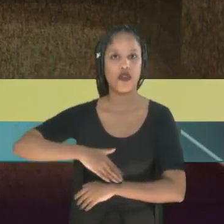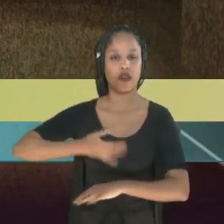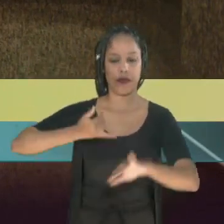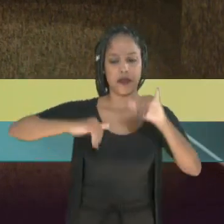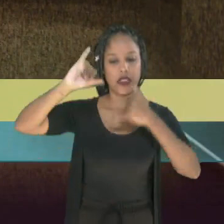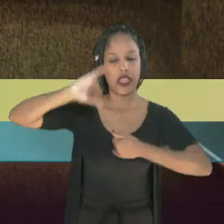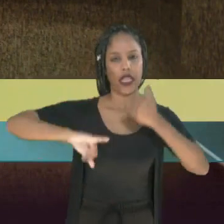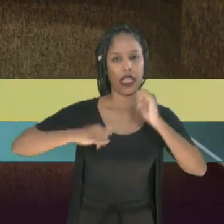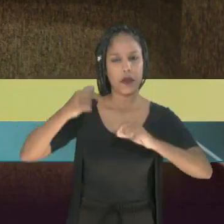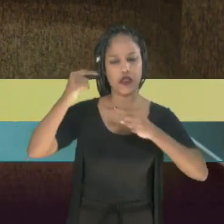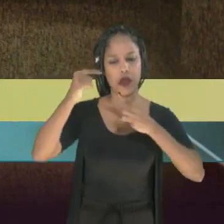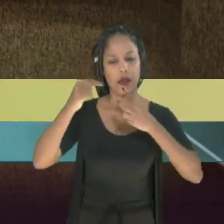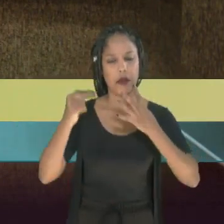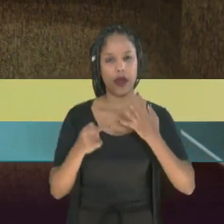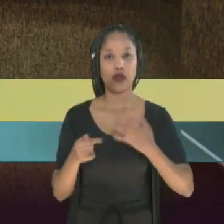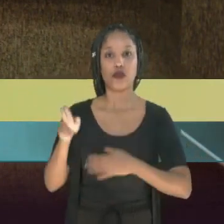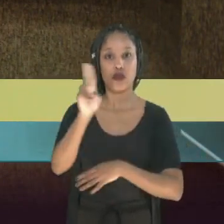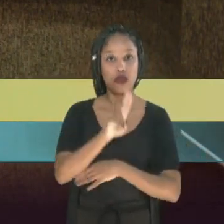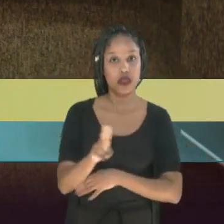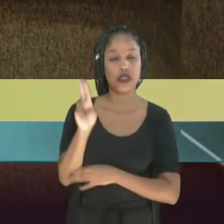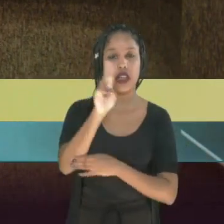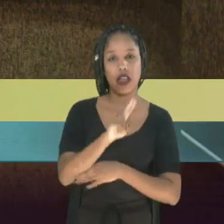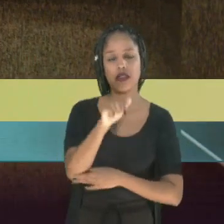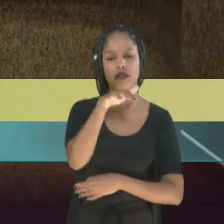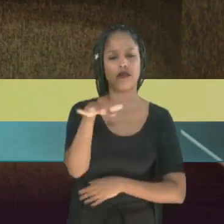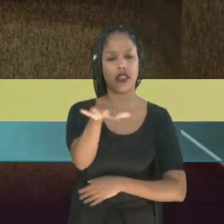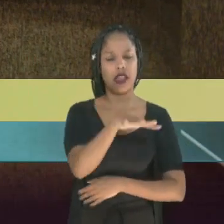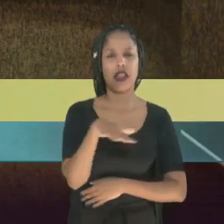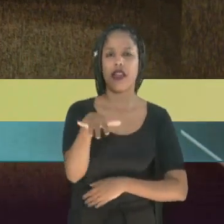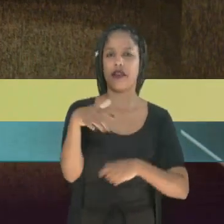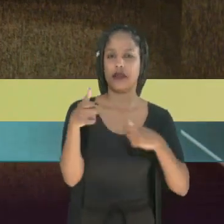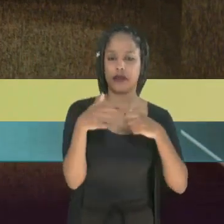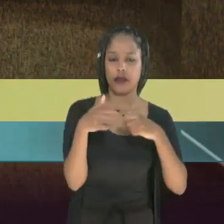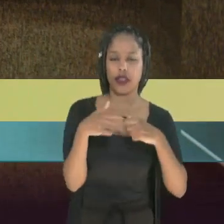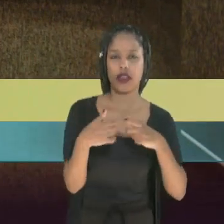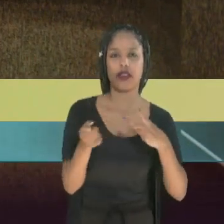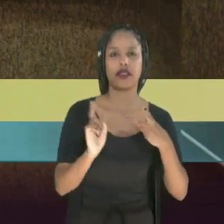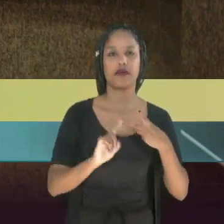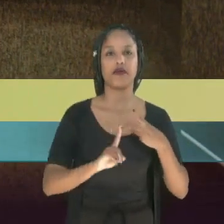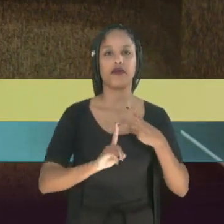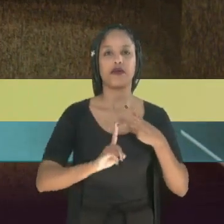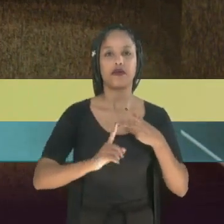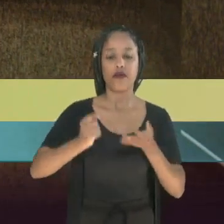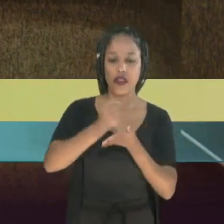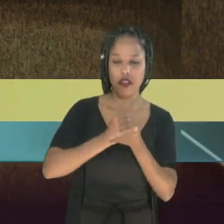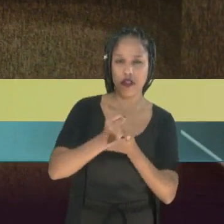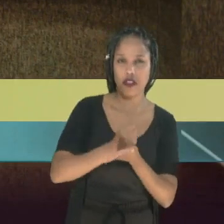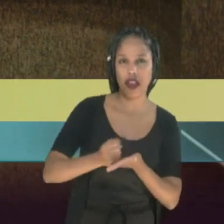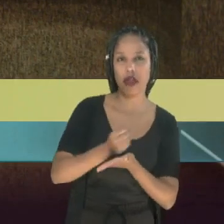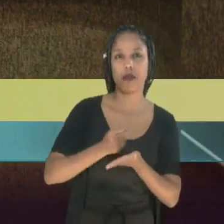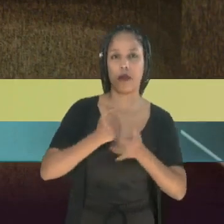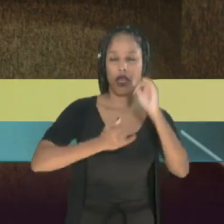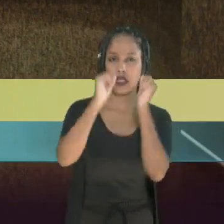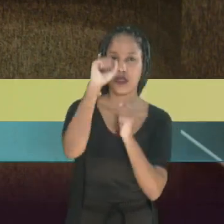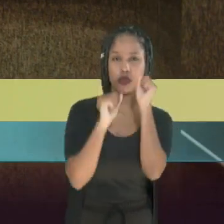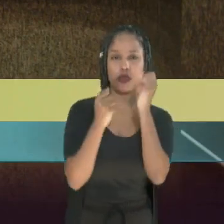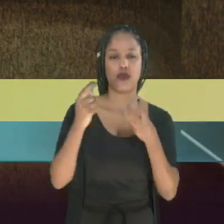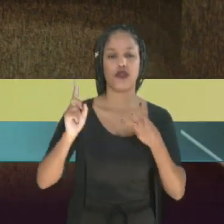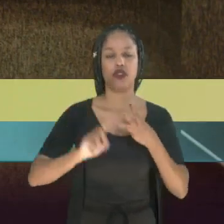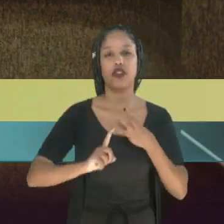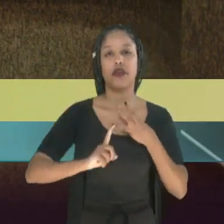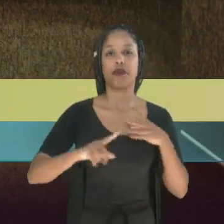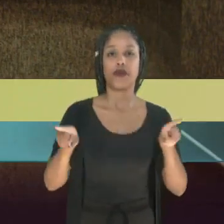princípios ativos utilizados nas mais diversas áreas da medicina, da indústria farmacêutica, da indústria